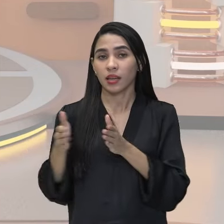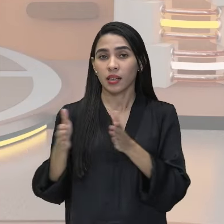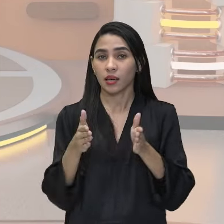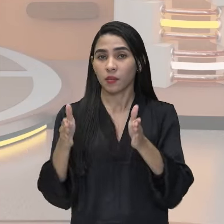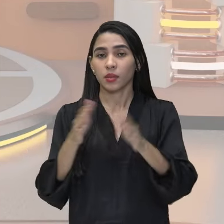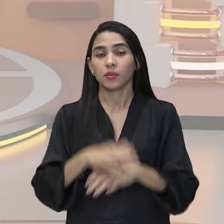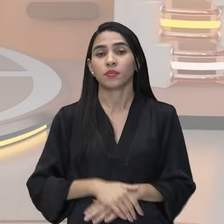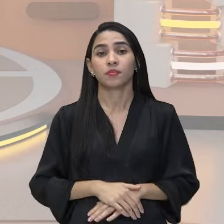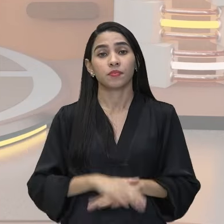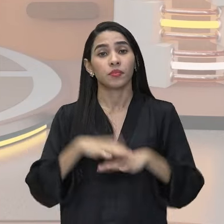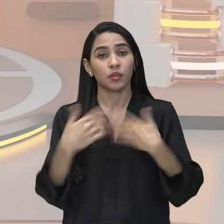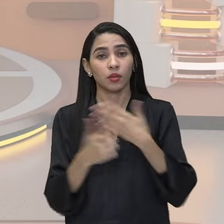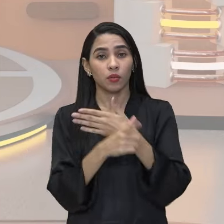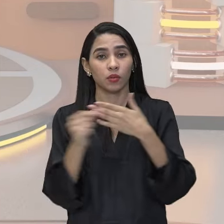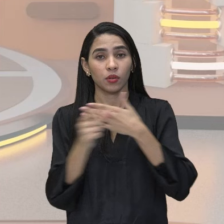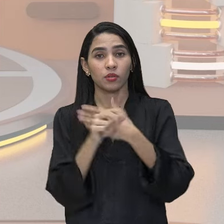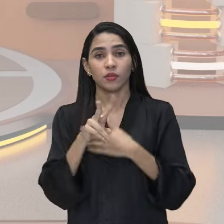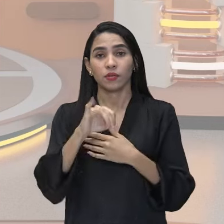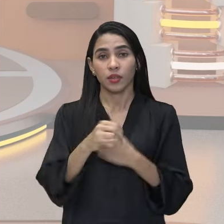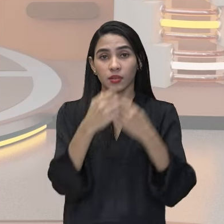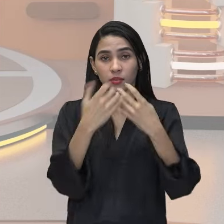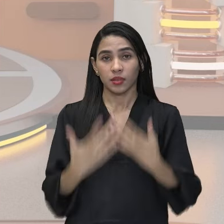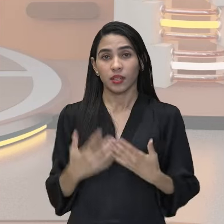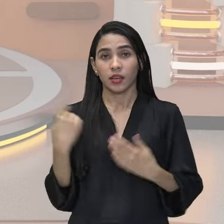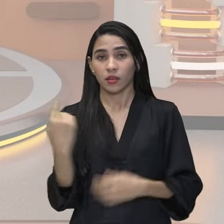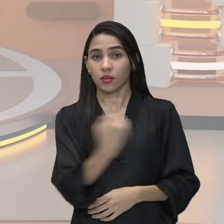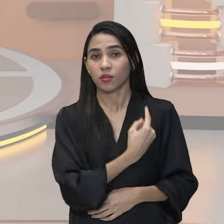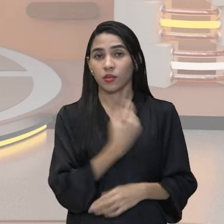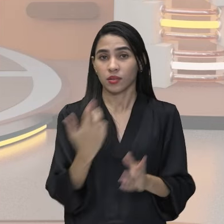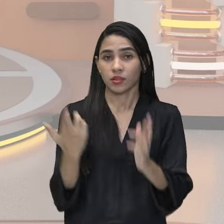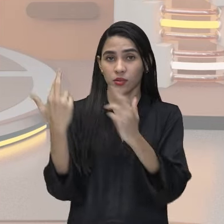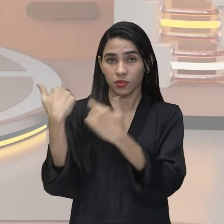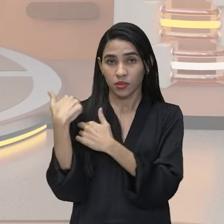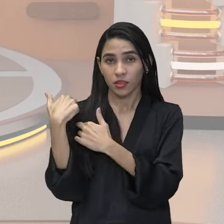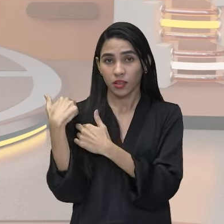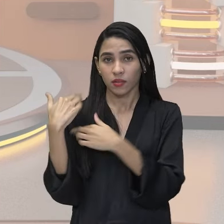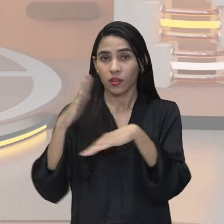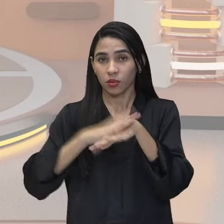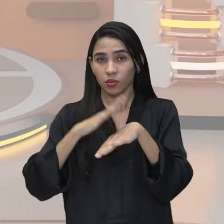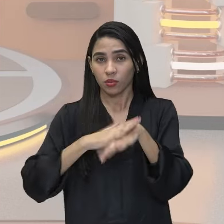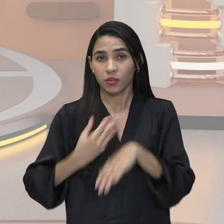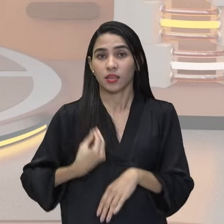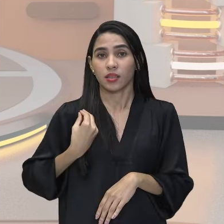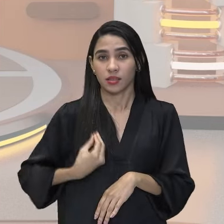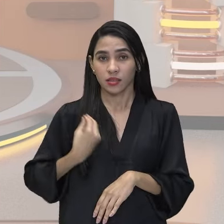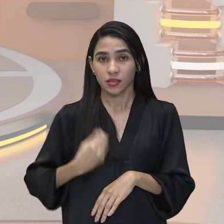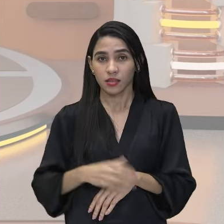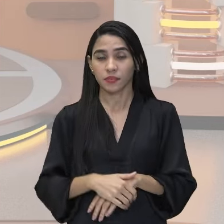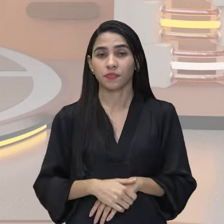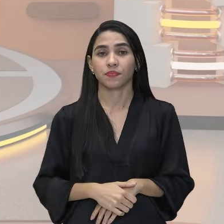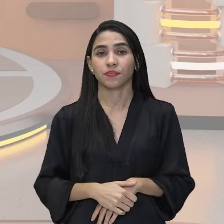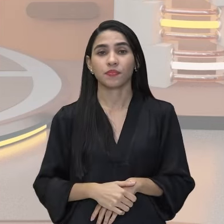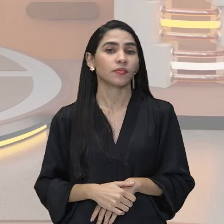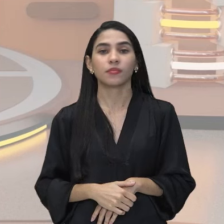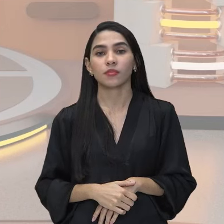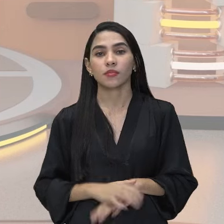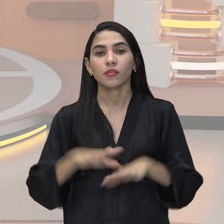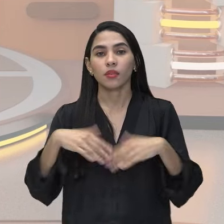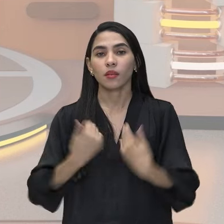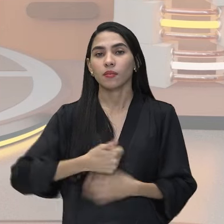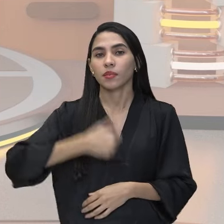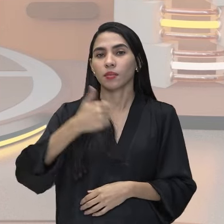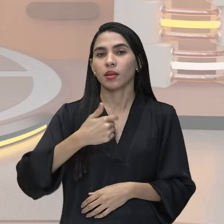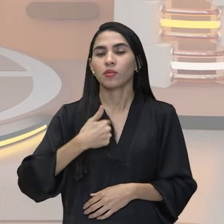vai dizer, nós somos responsáveis pela nossa existência, Então, primeiro